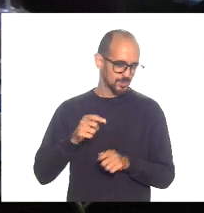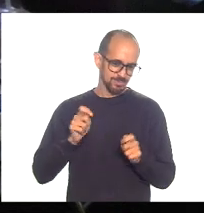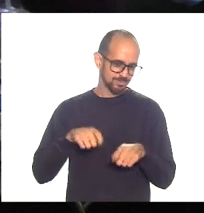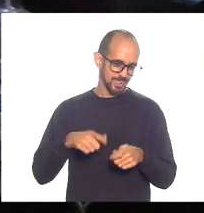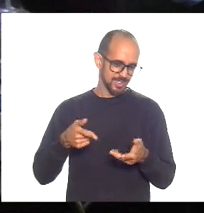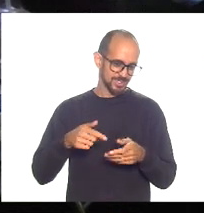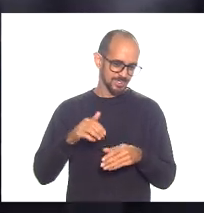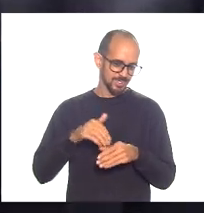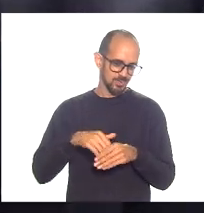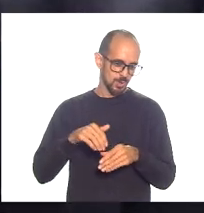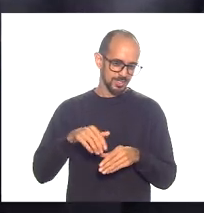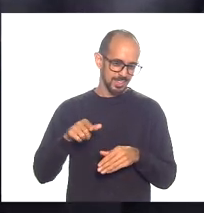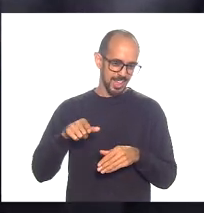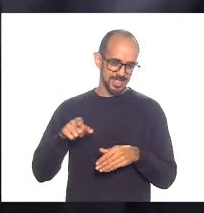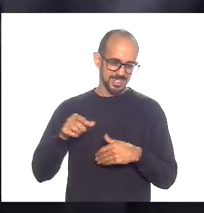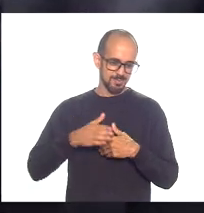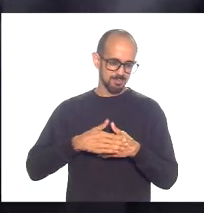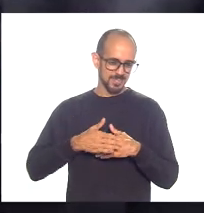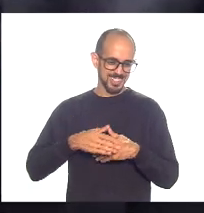presidente? Tem que votar nele mesmo.